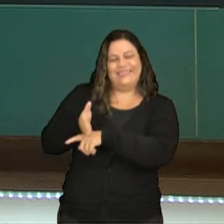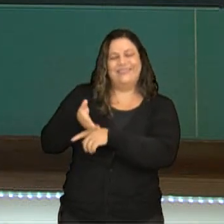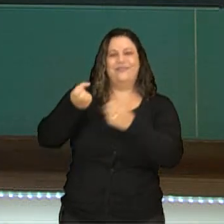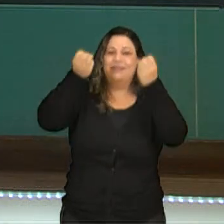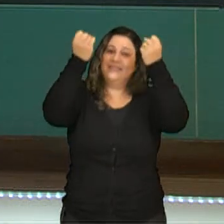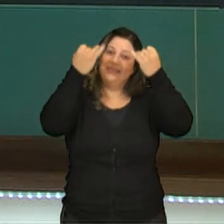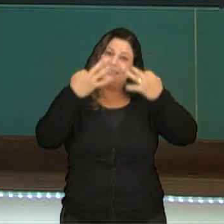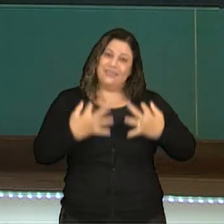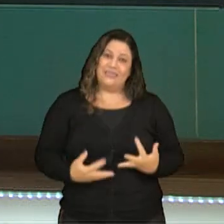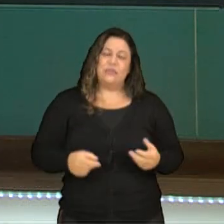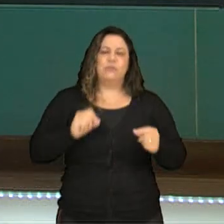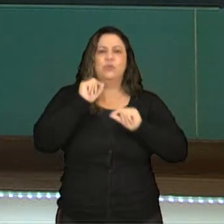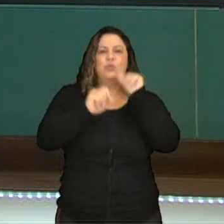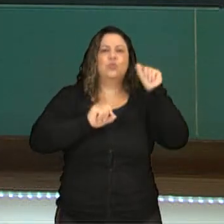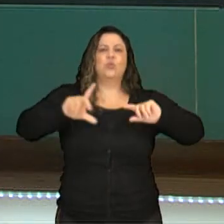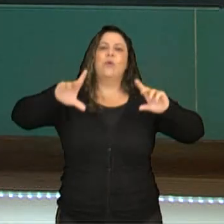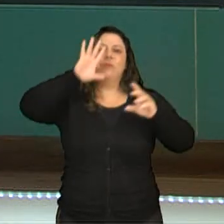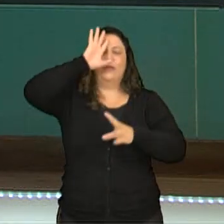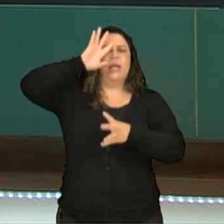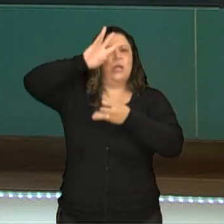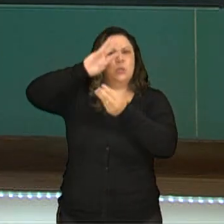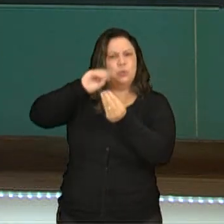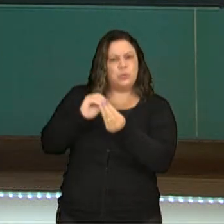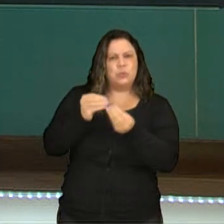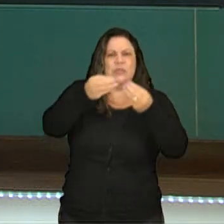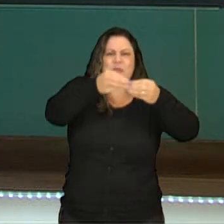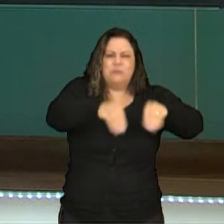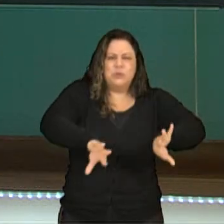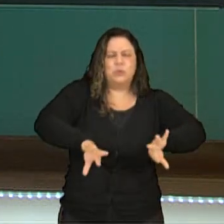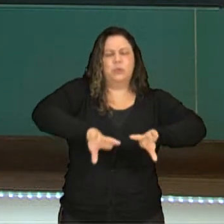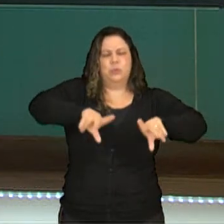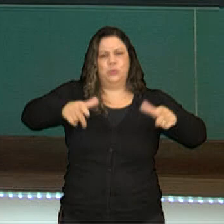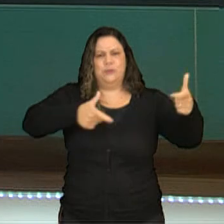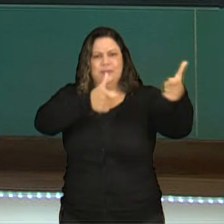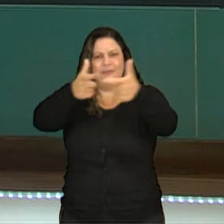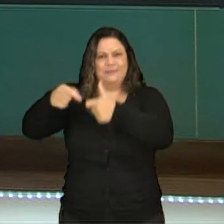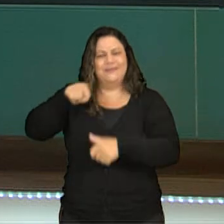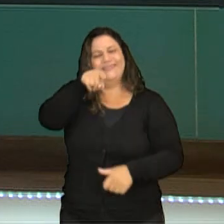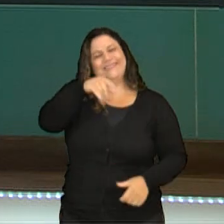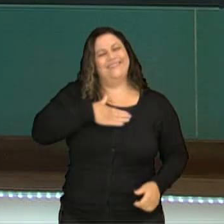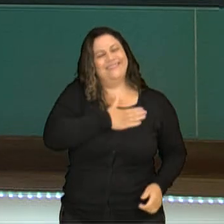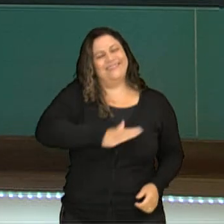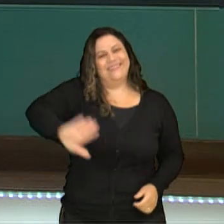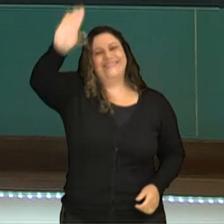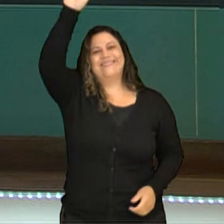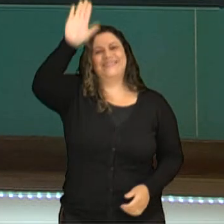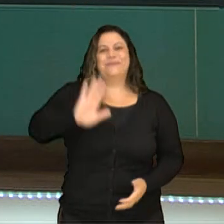o saldo trágico da guerra. Espero que vocês tenham gostado. Até breve!